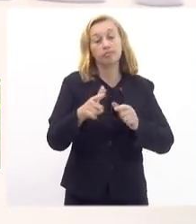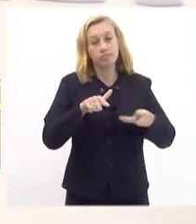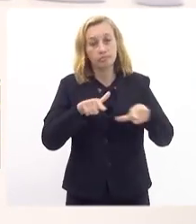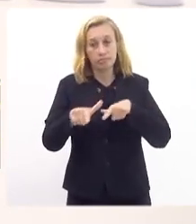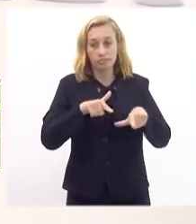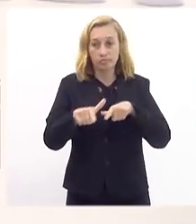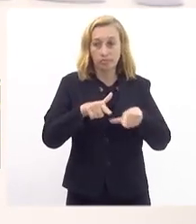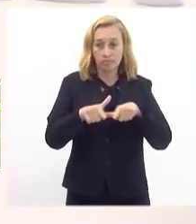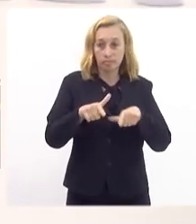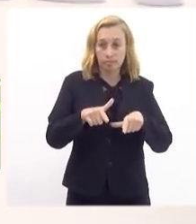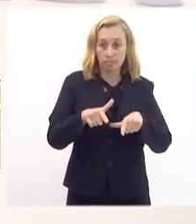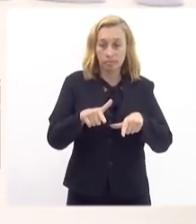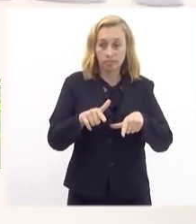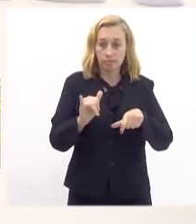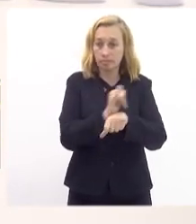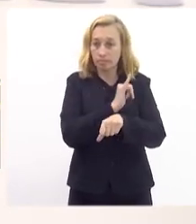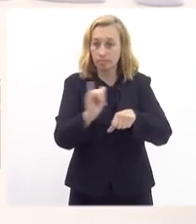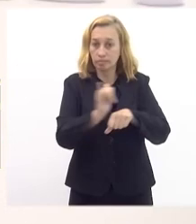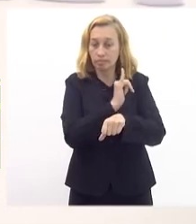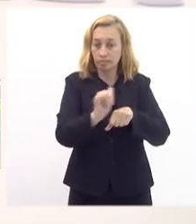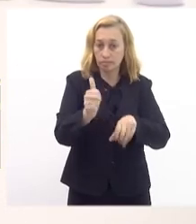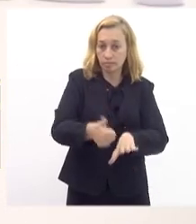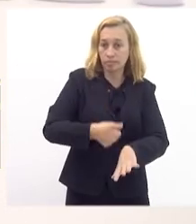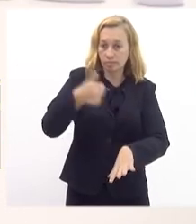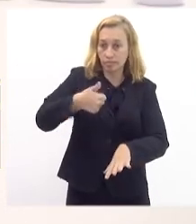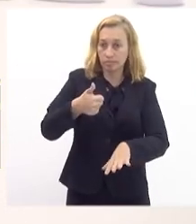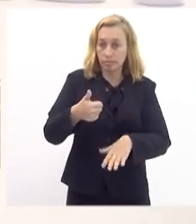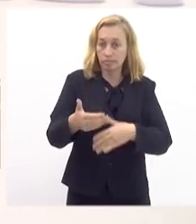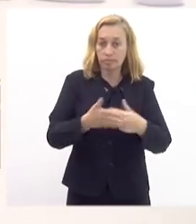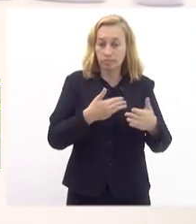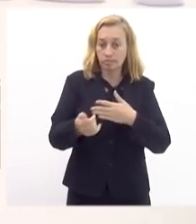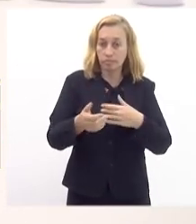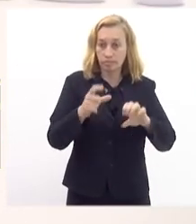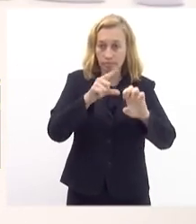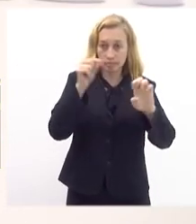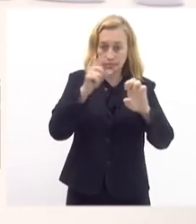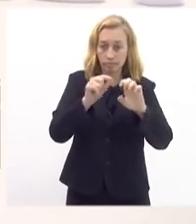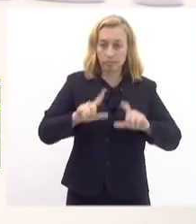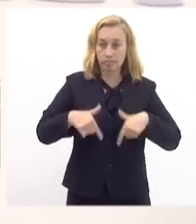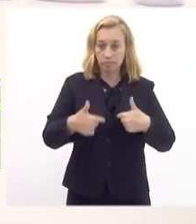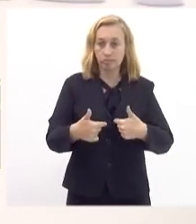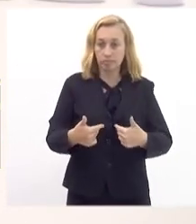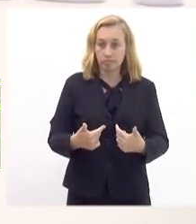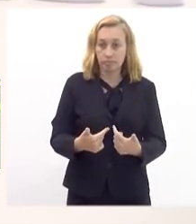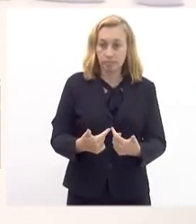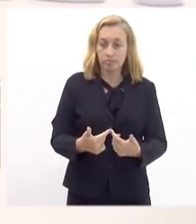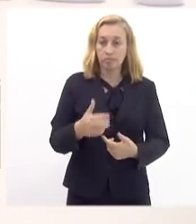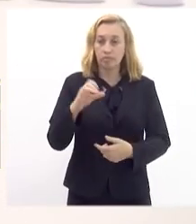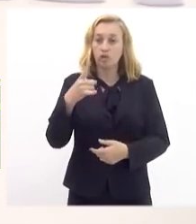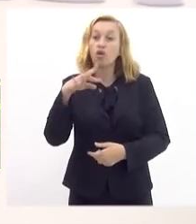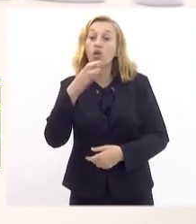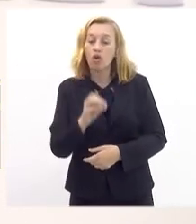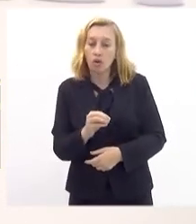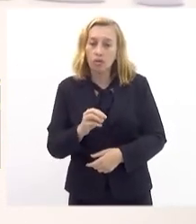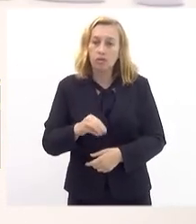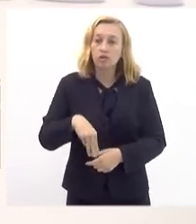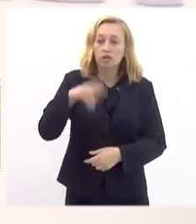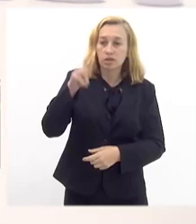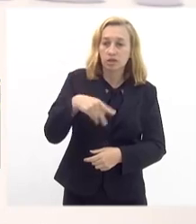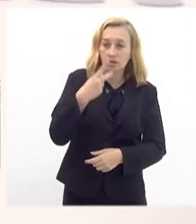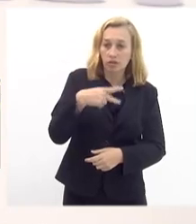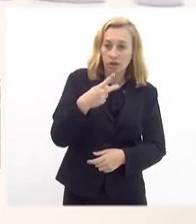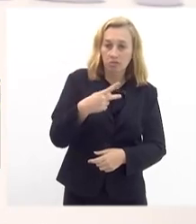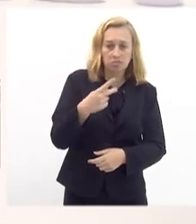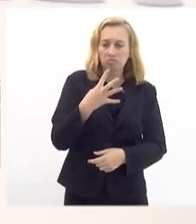medidas compensatórias medidas mitigadoras e assim funciona em qualquer empreendimento lançamento de cloro que levanta isso